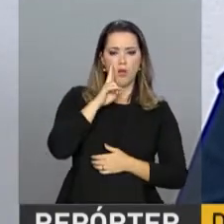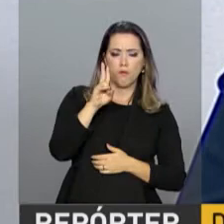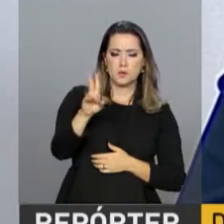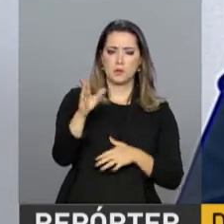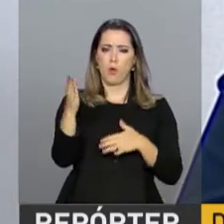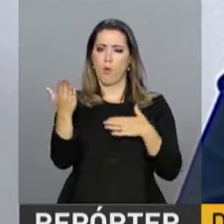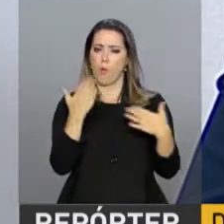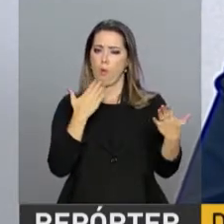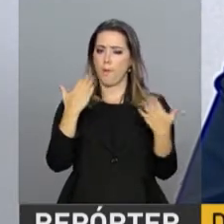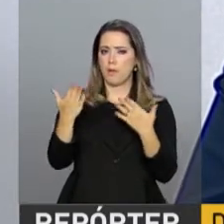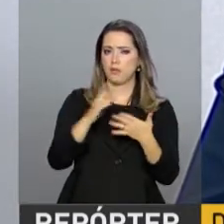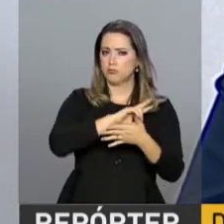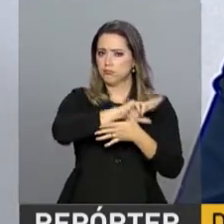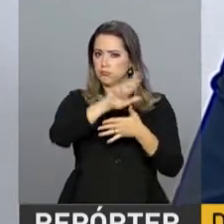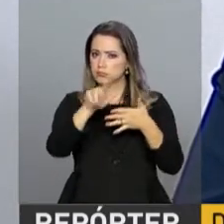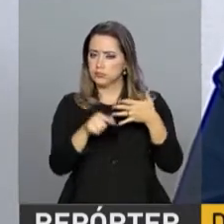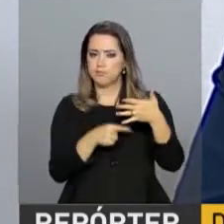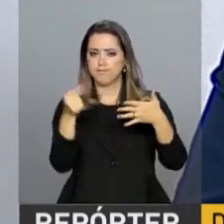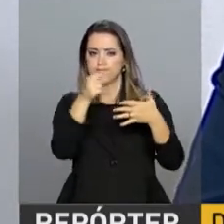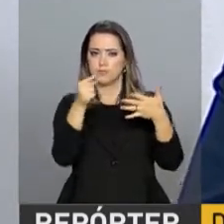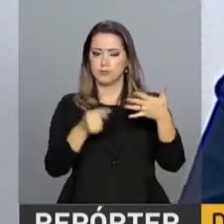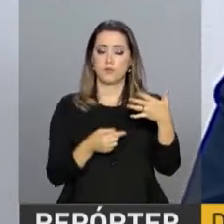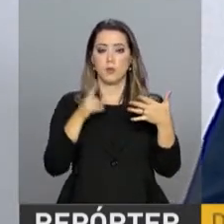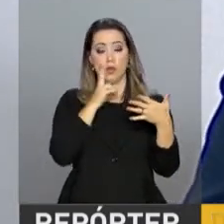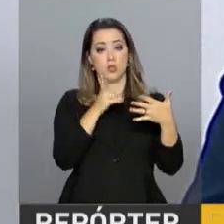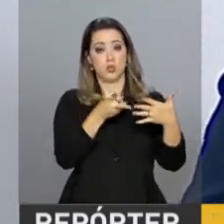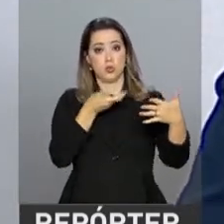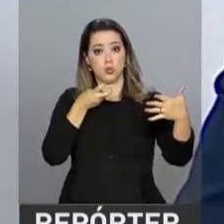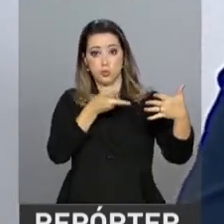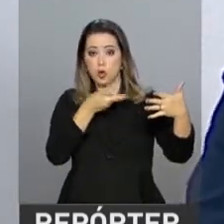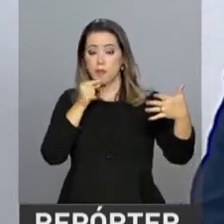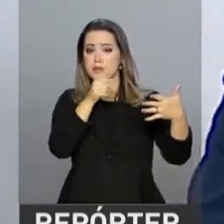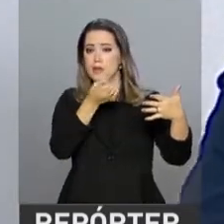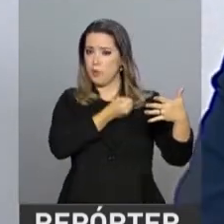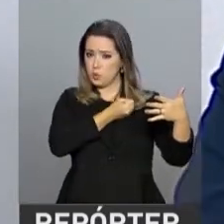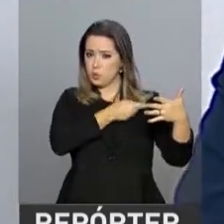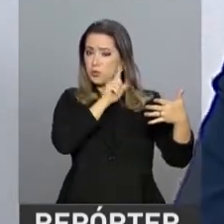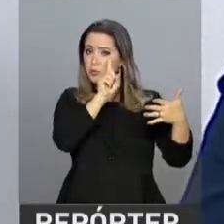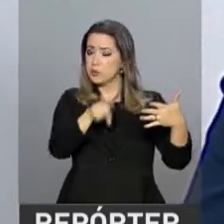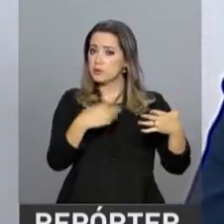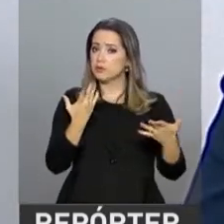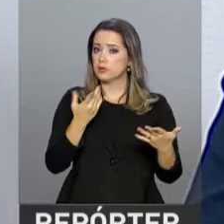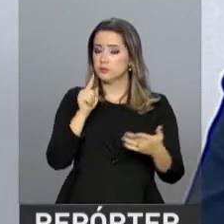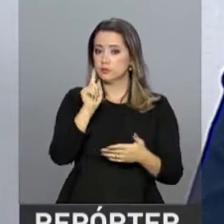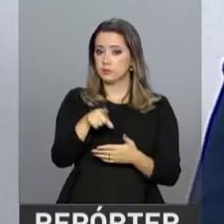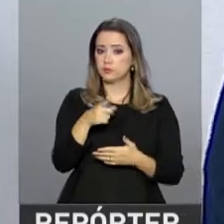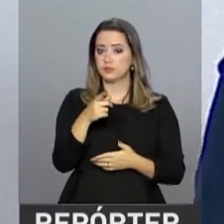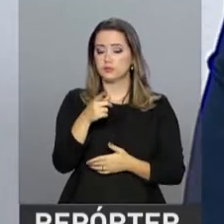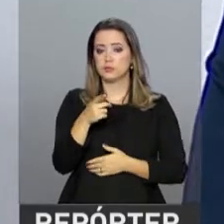maneira geral o que a gente observa uma